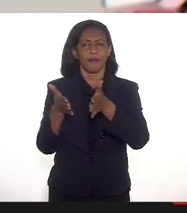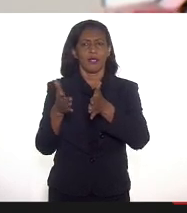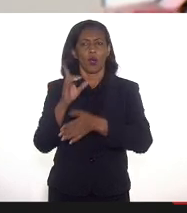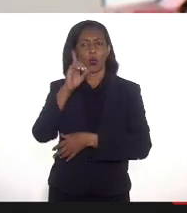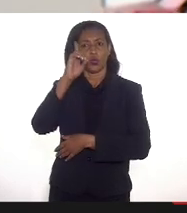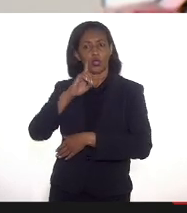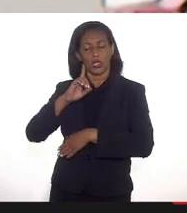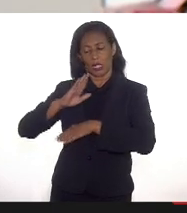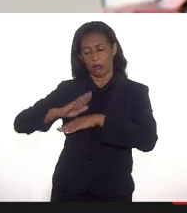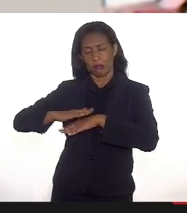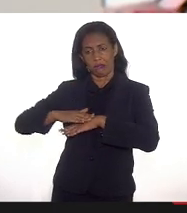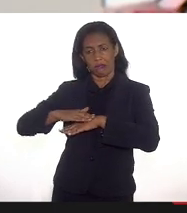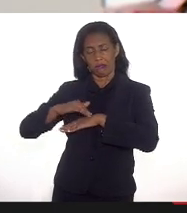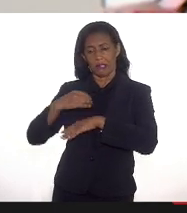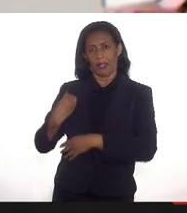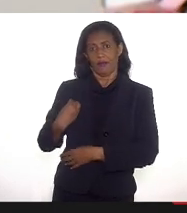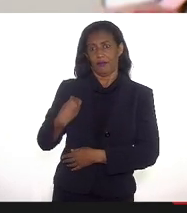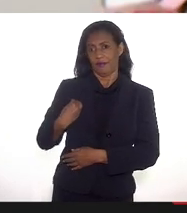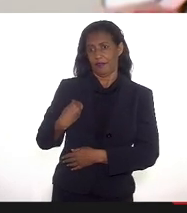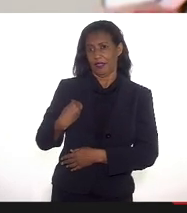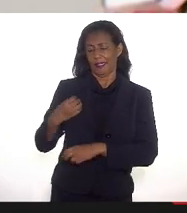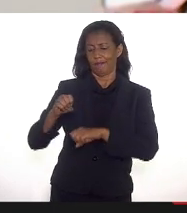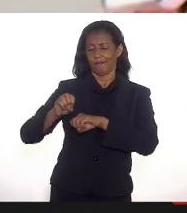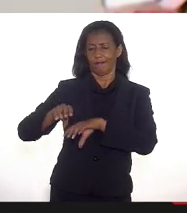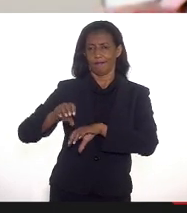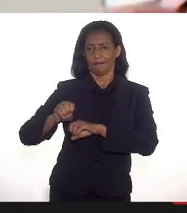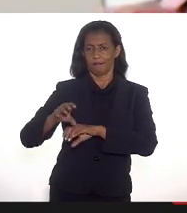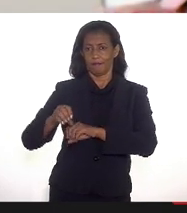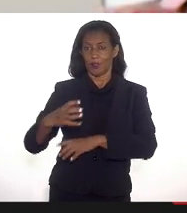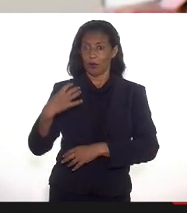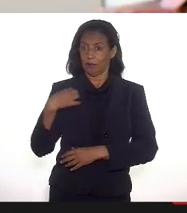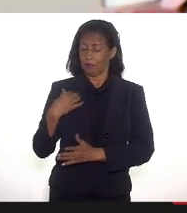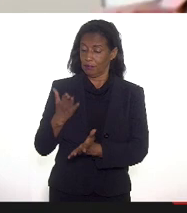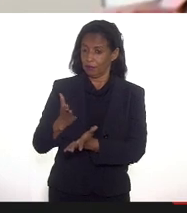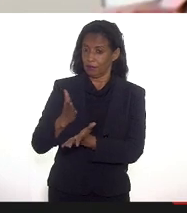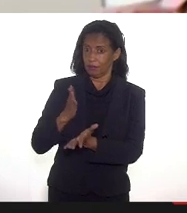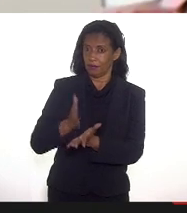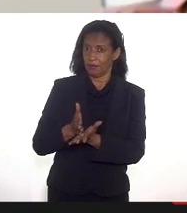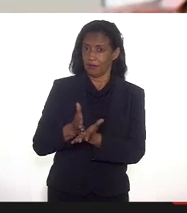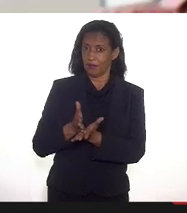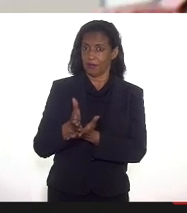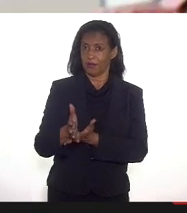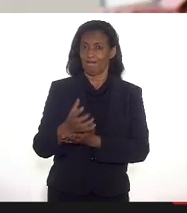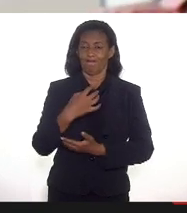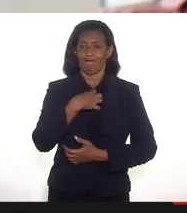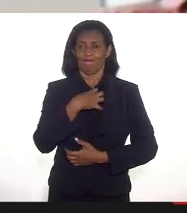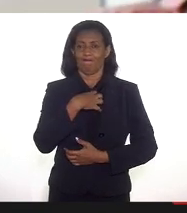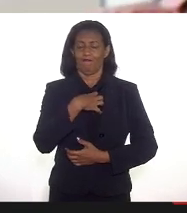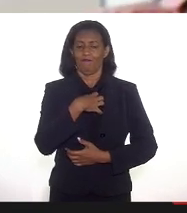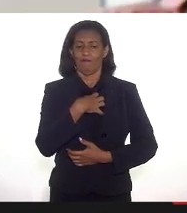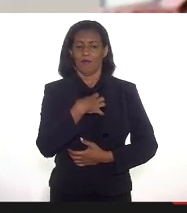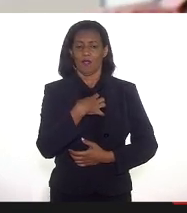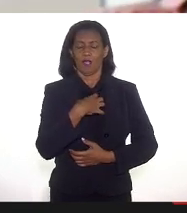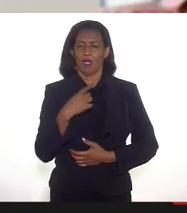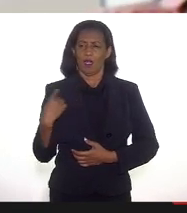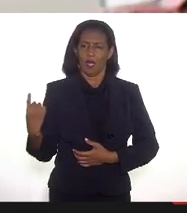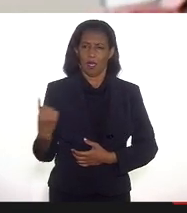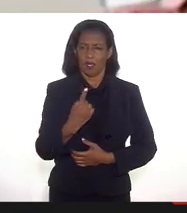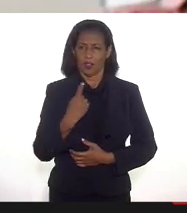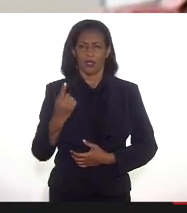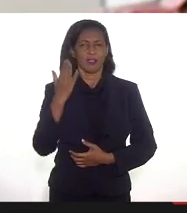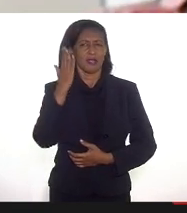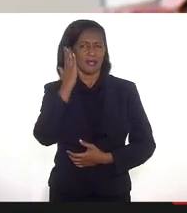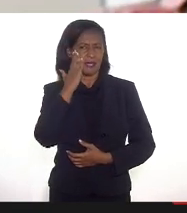educação com a garantia do direito à vida. Então, nesse sentido, a nossa avaliação é que, num cenário ainda tão crítico da pandemia,